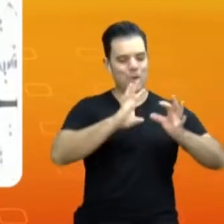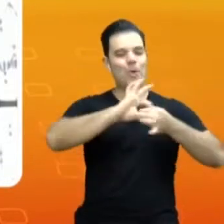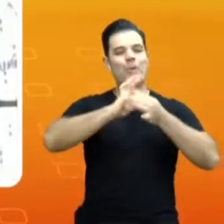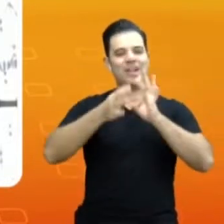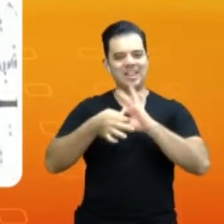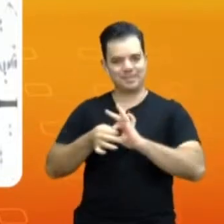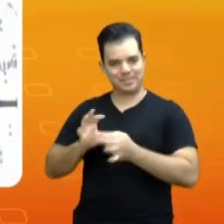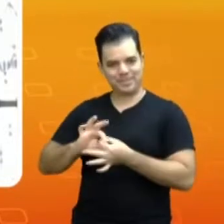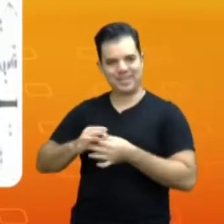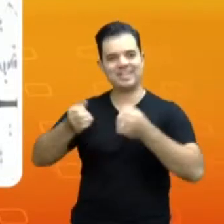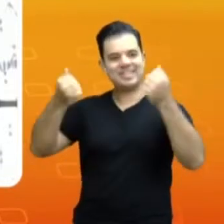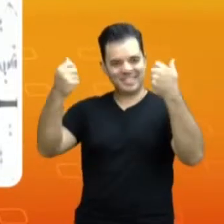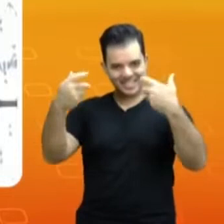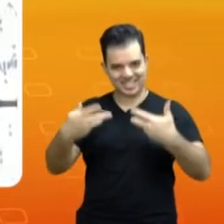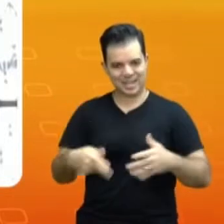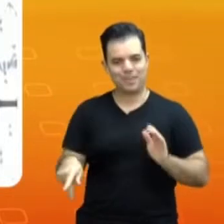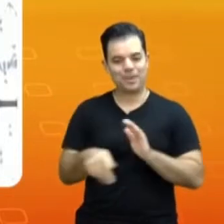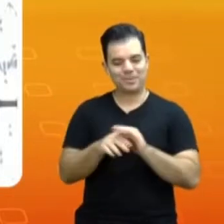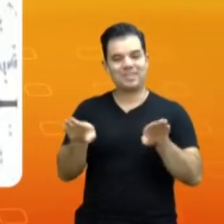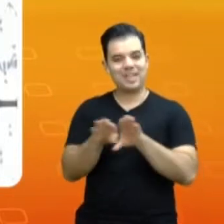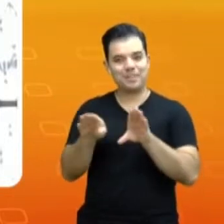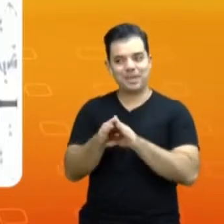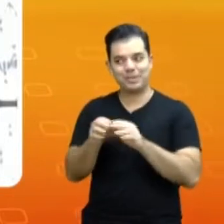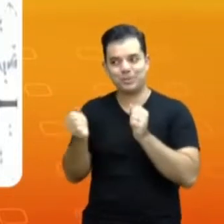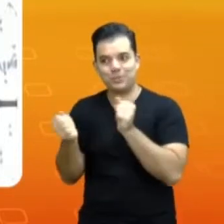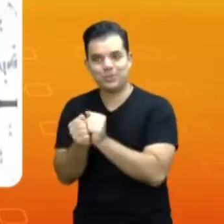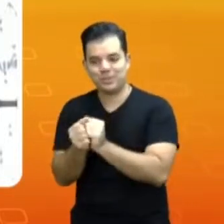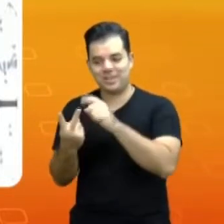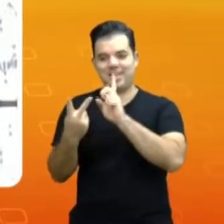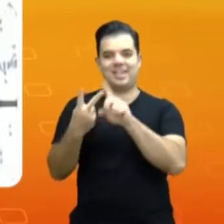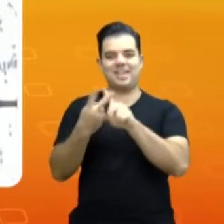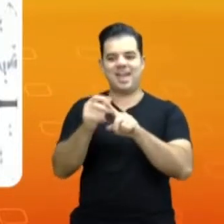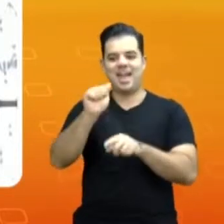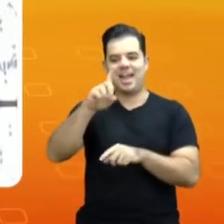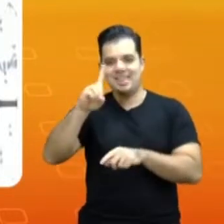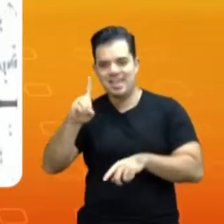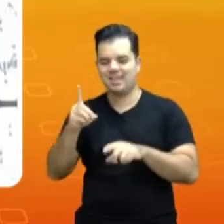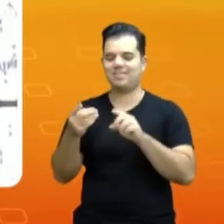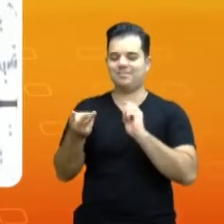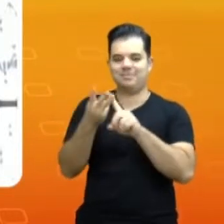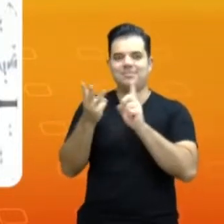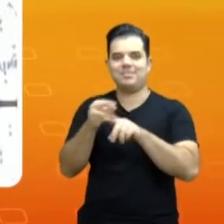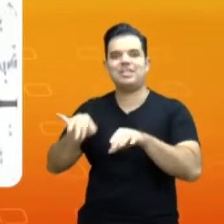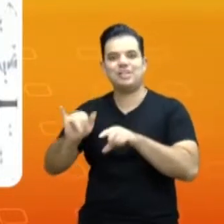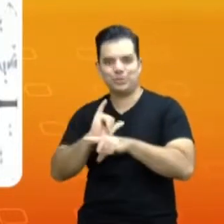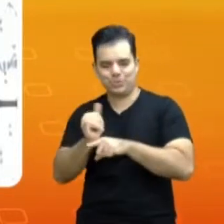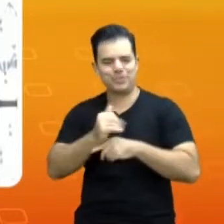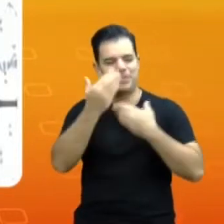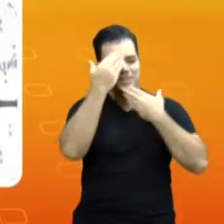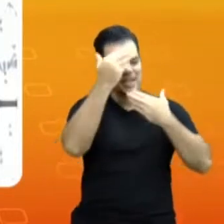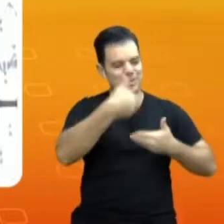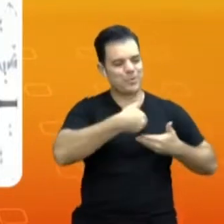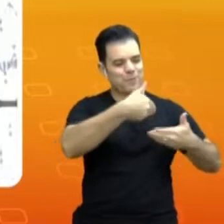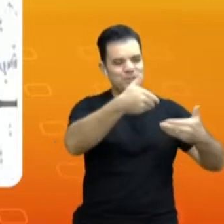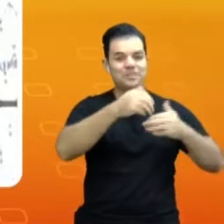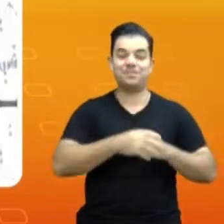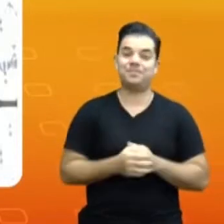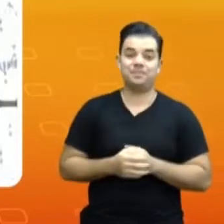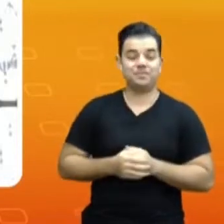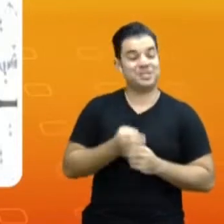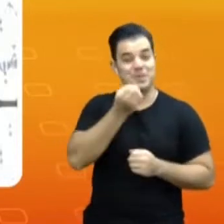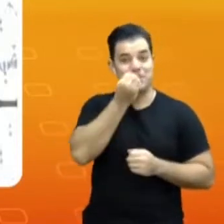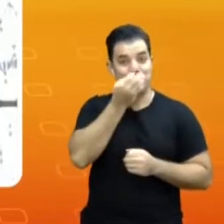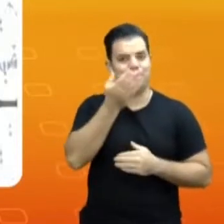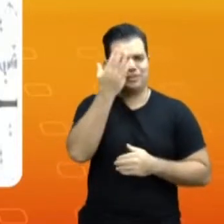olímpico, que é em paralelo ao chapéu da AD com o YouTube. Obrigada aí pelo convite. Bom,